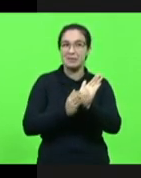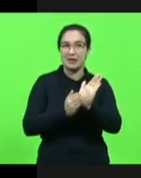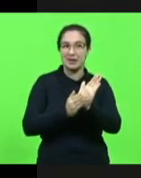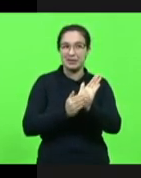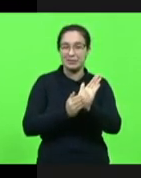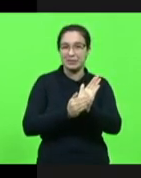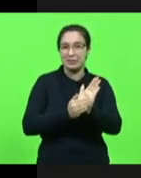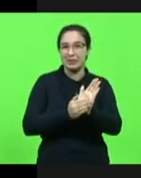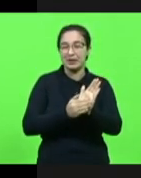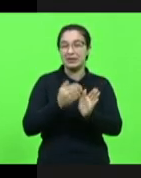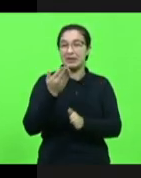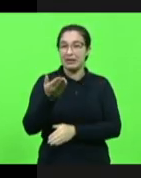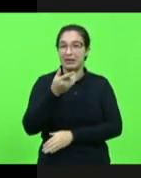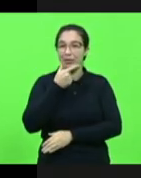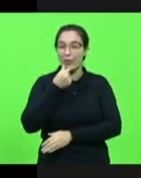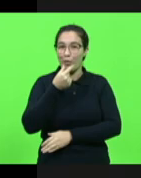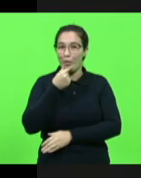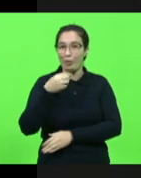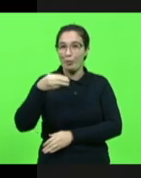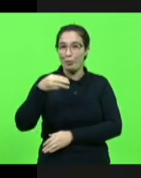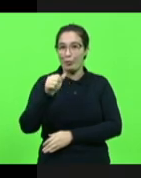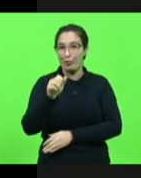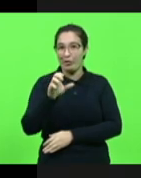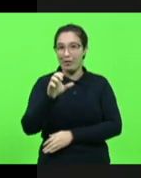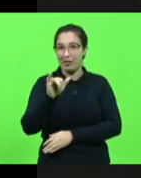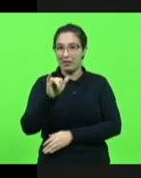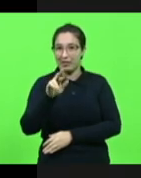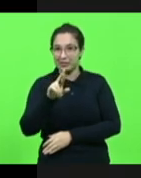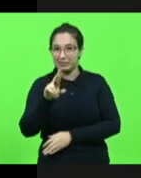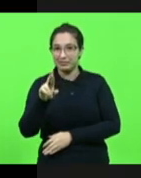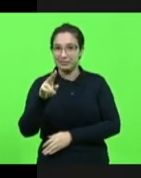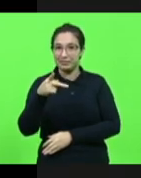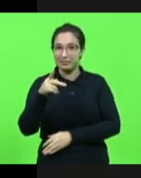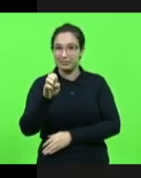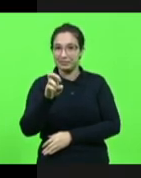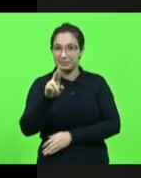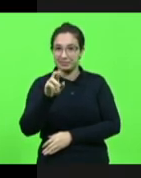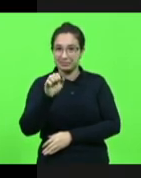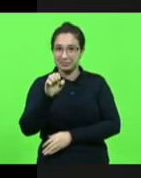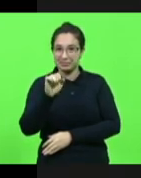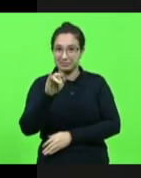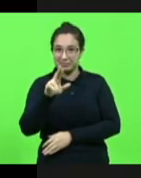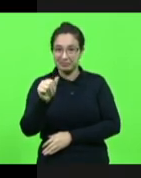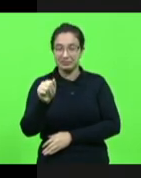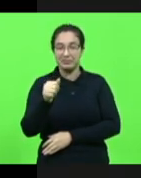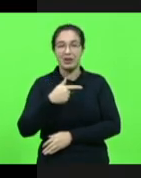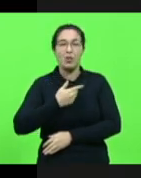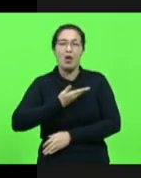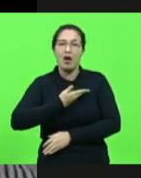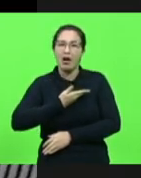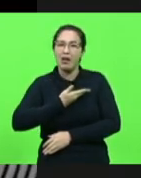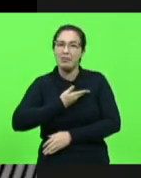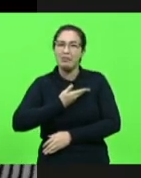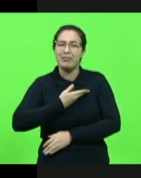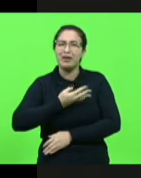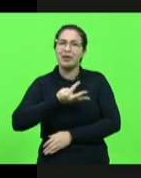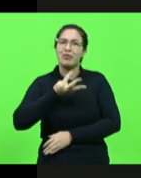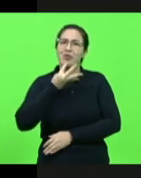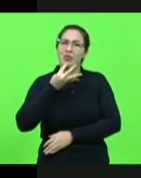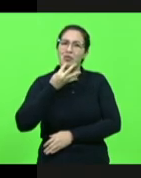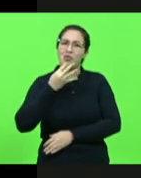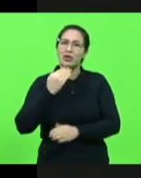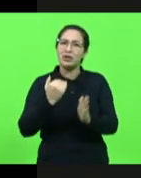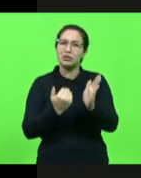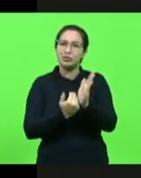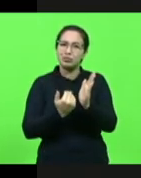o Moacir Pereira, um amigo que tenho e quanto mais o conheço, mais